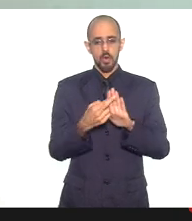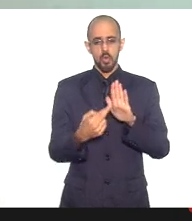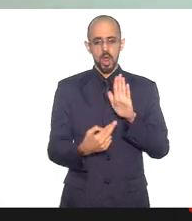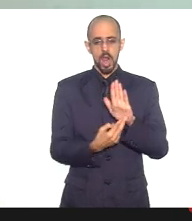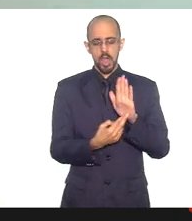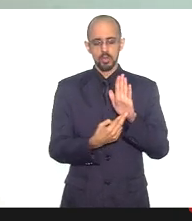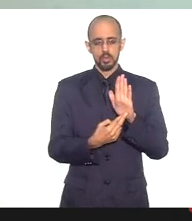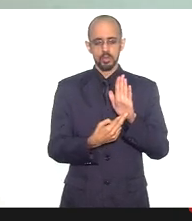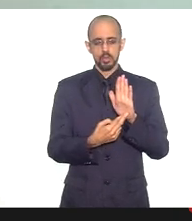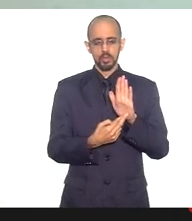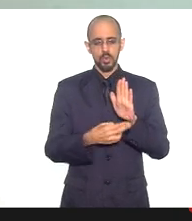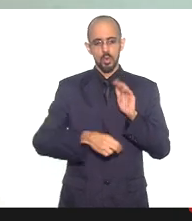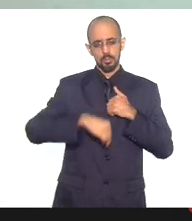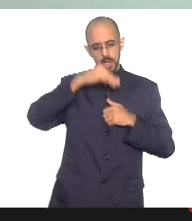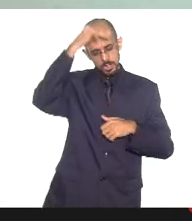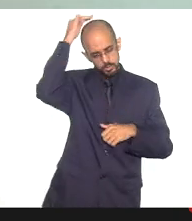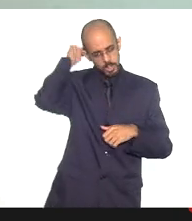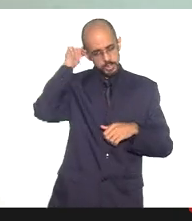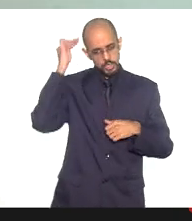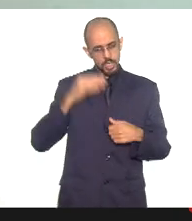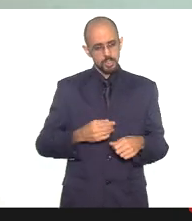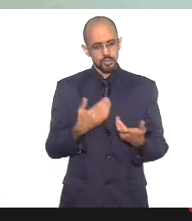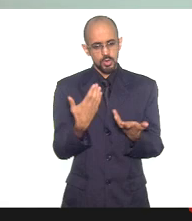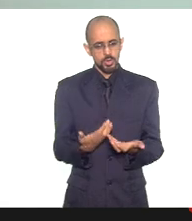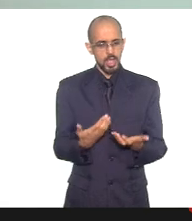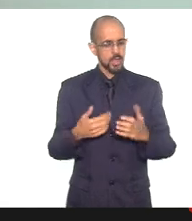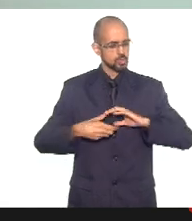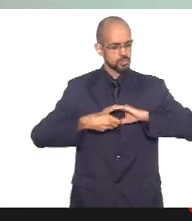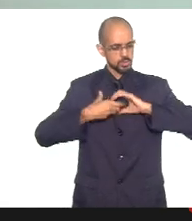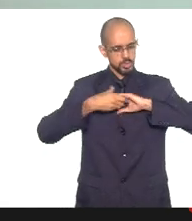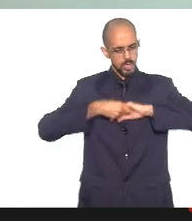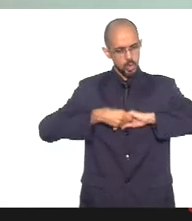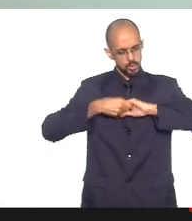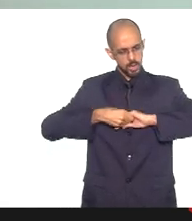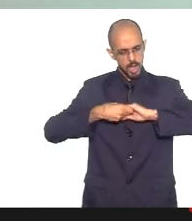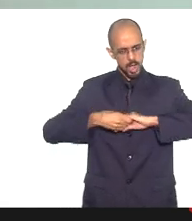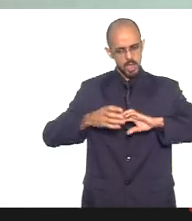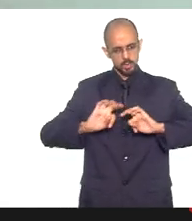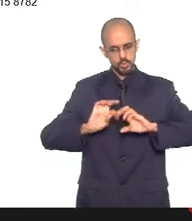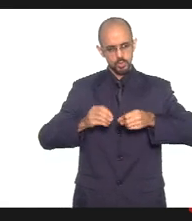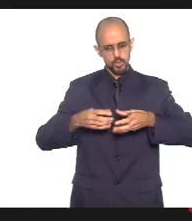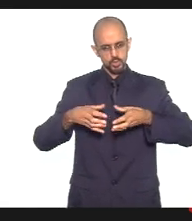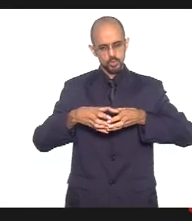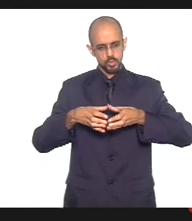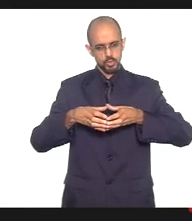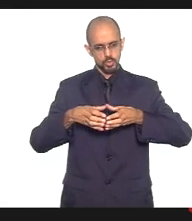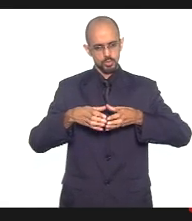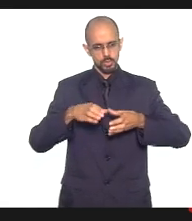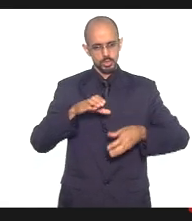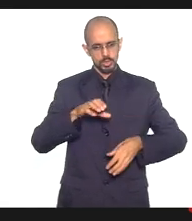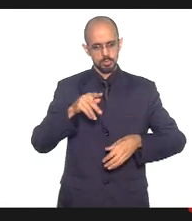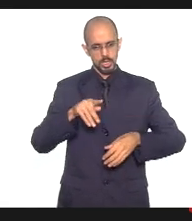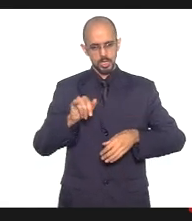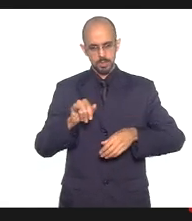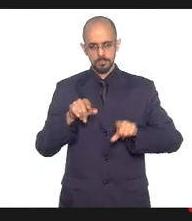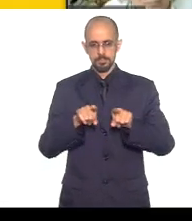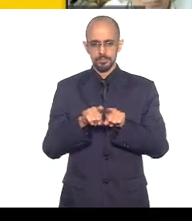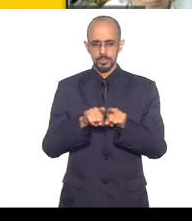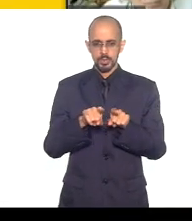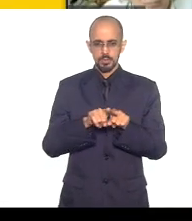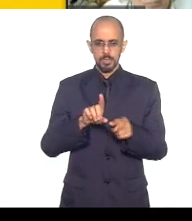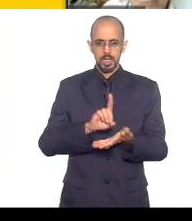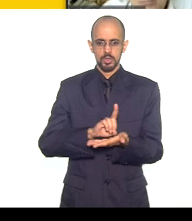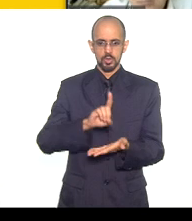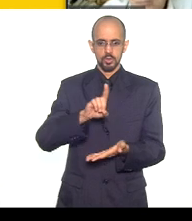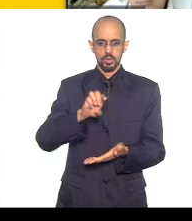quais eu gostaria de saudar todos os presidentes e membros da comissão. Gostaria de saudar também a doutora Magda